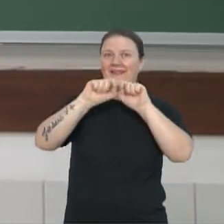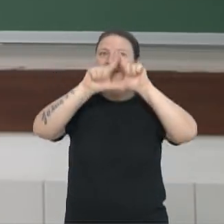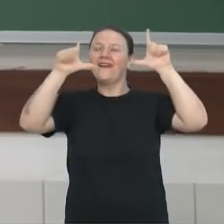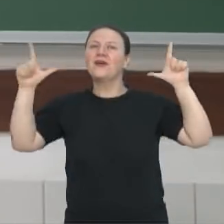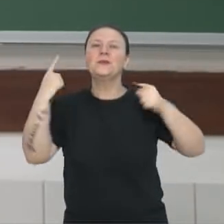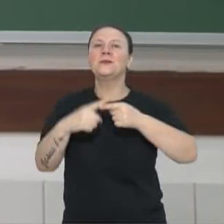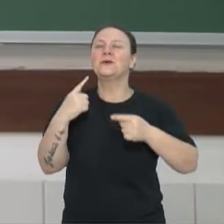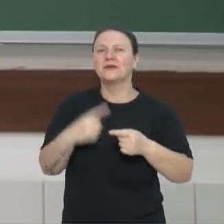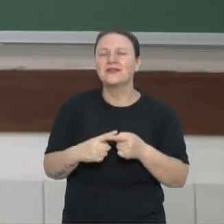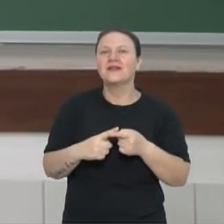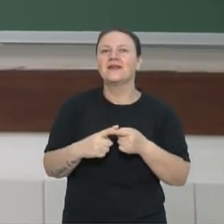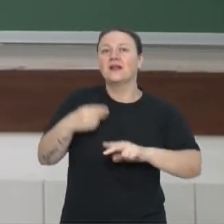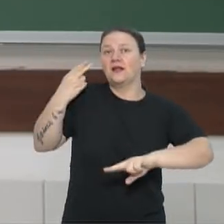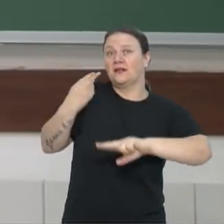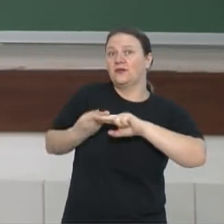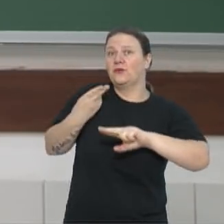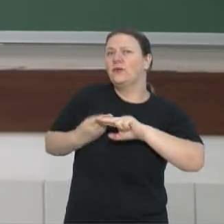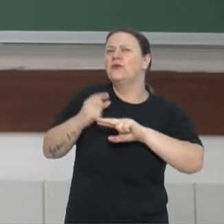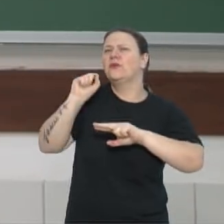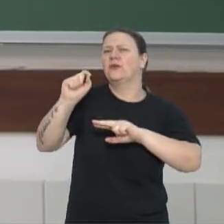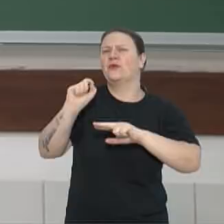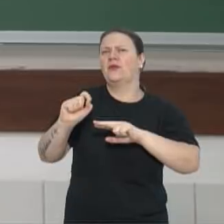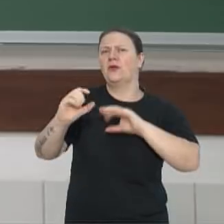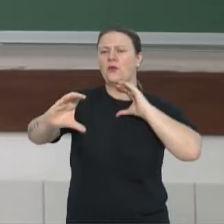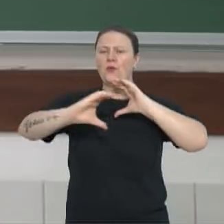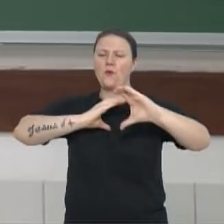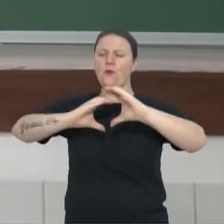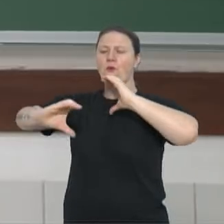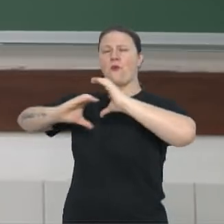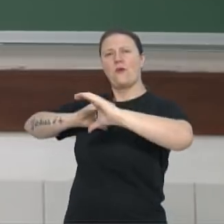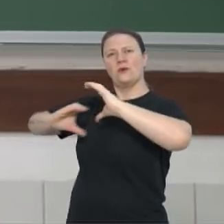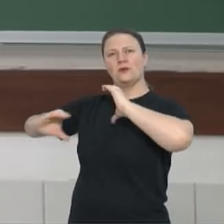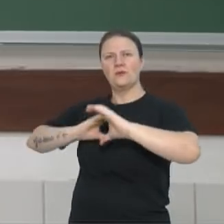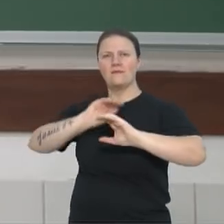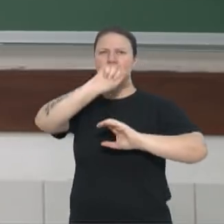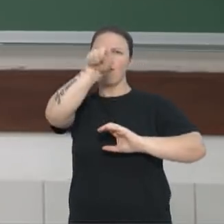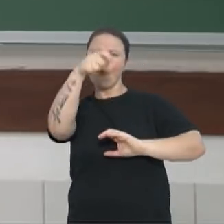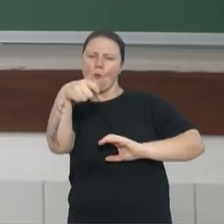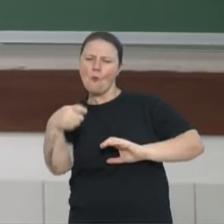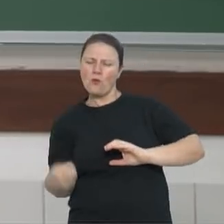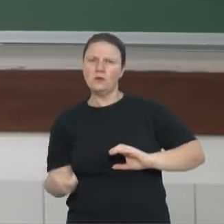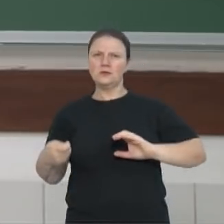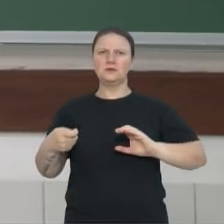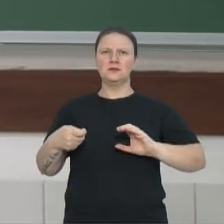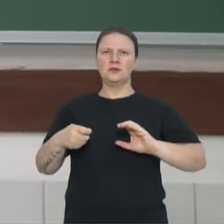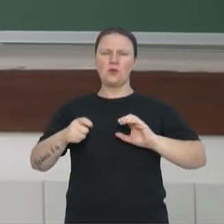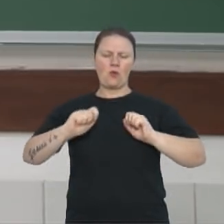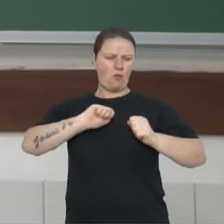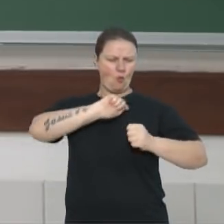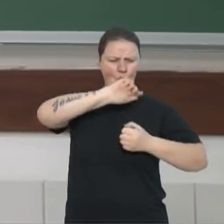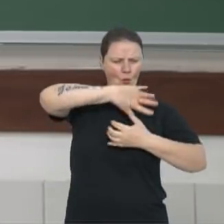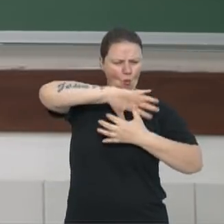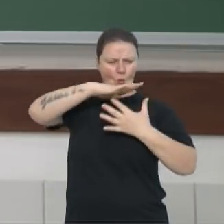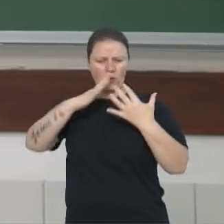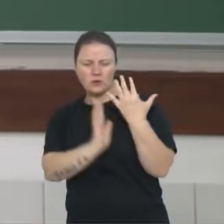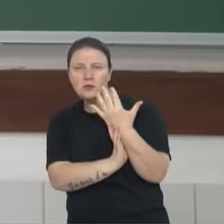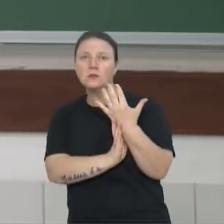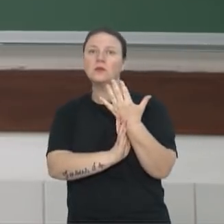por quê? Porque ela está utilizando da comunicação não verbal. Os gestos, os movimentos que ela está